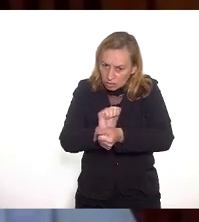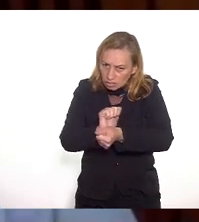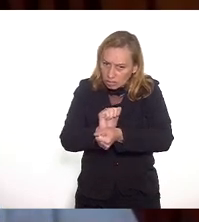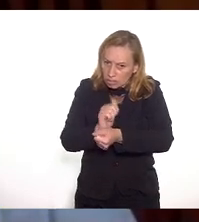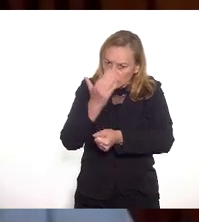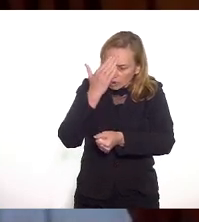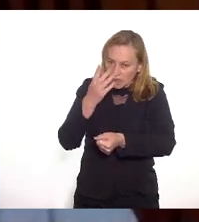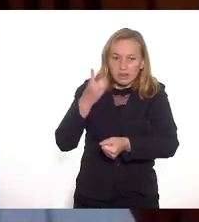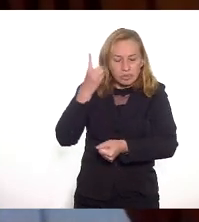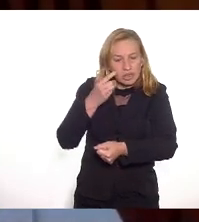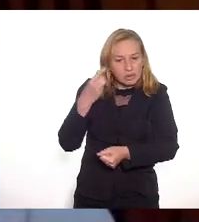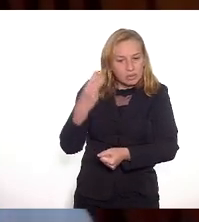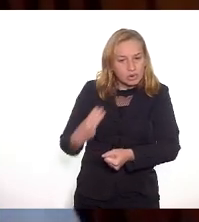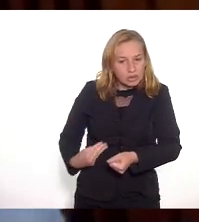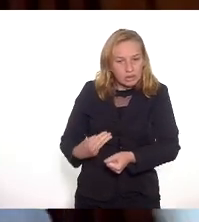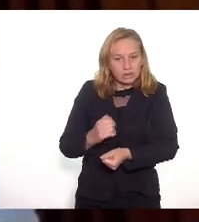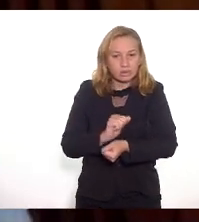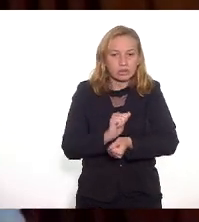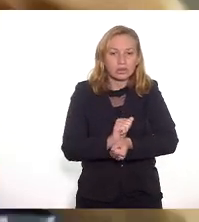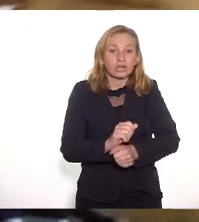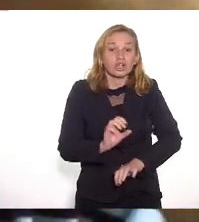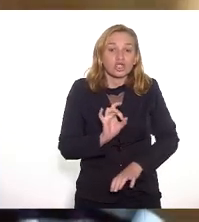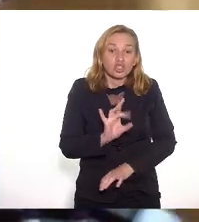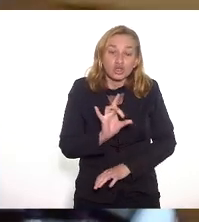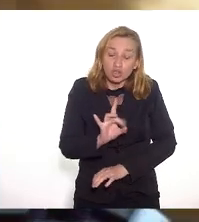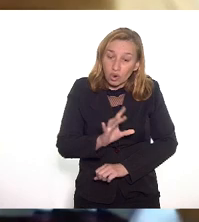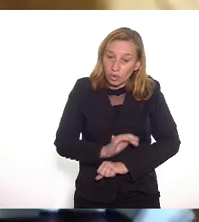Obrigado, deputada Mani. Deputado Luiz Paulo. É só